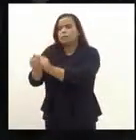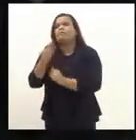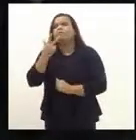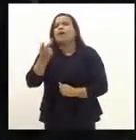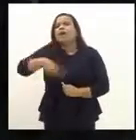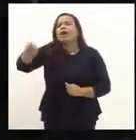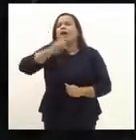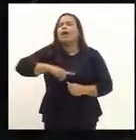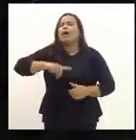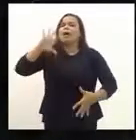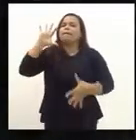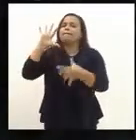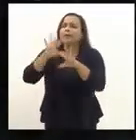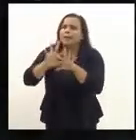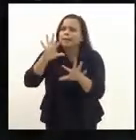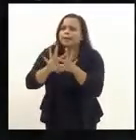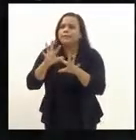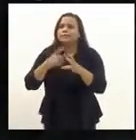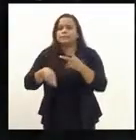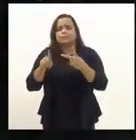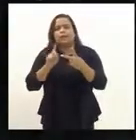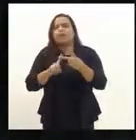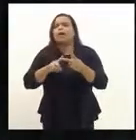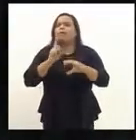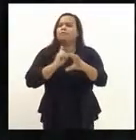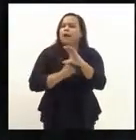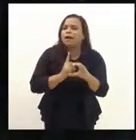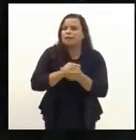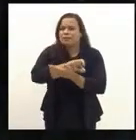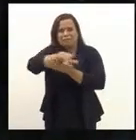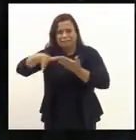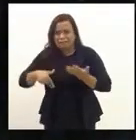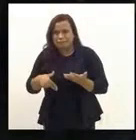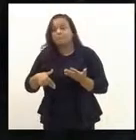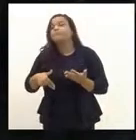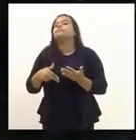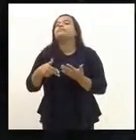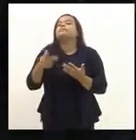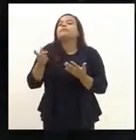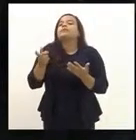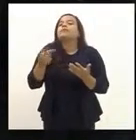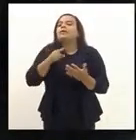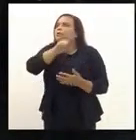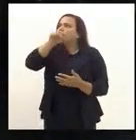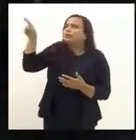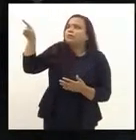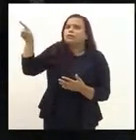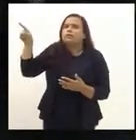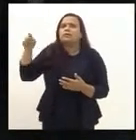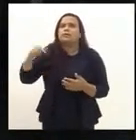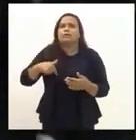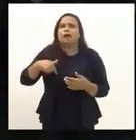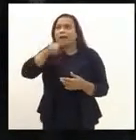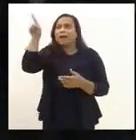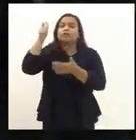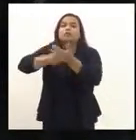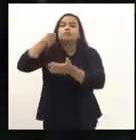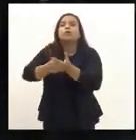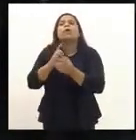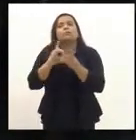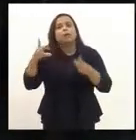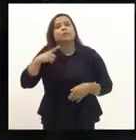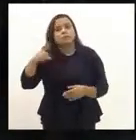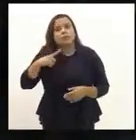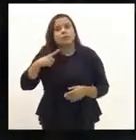não vi a indignação desde que vieram para cá agora atacar quem tá ali lutando por democracia eu não vi